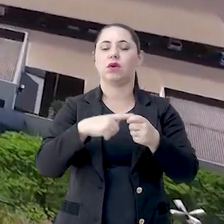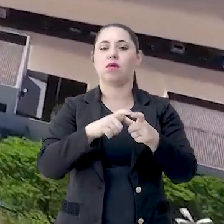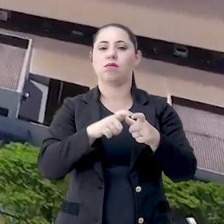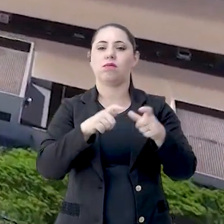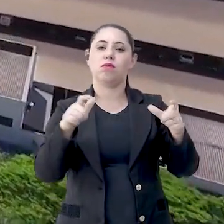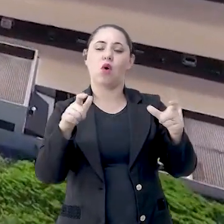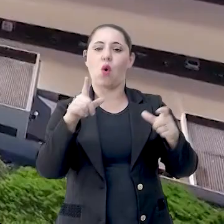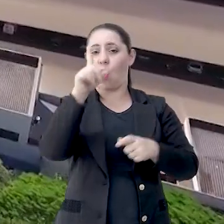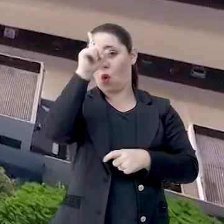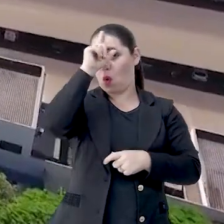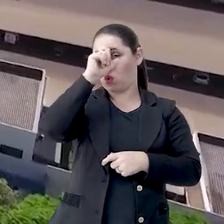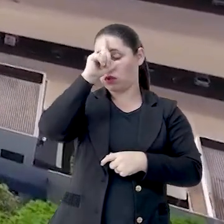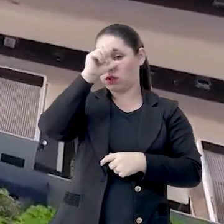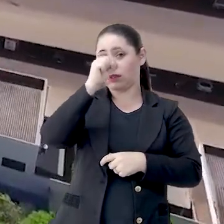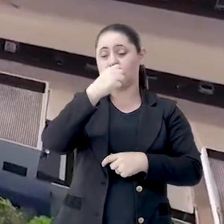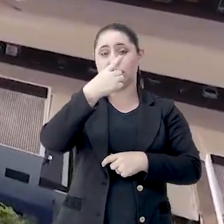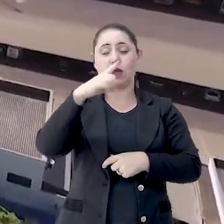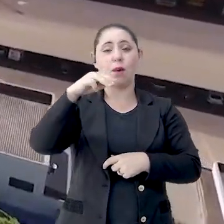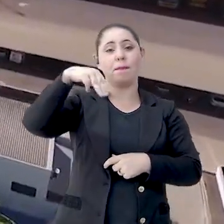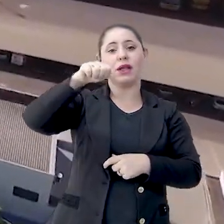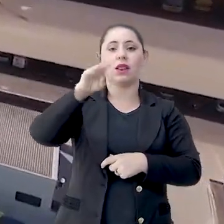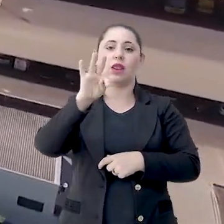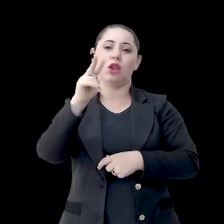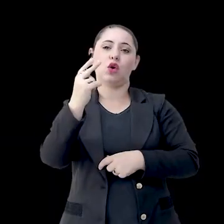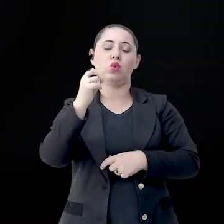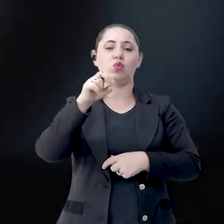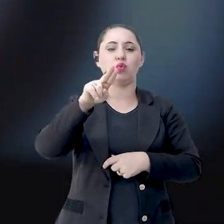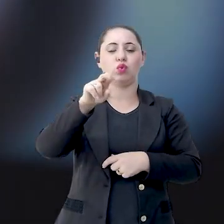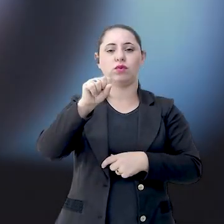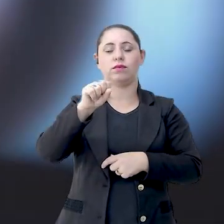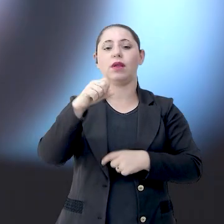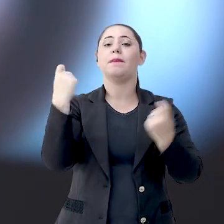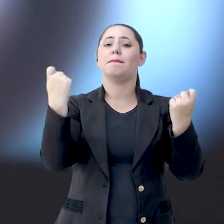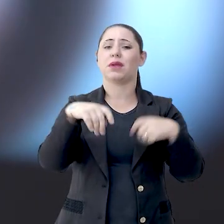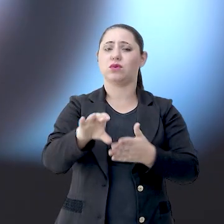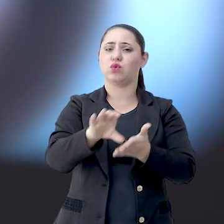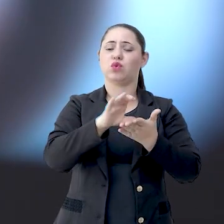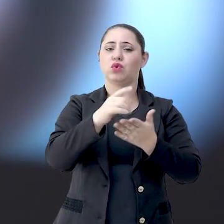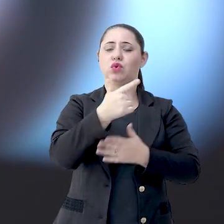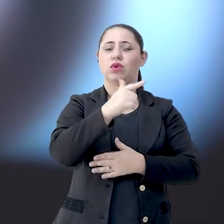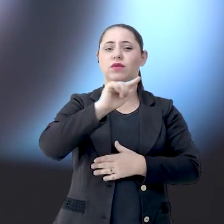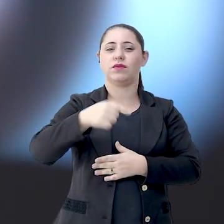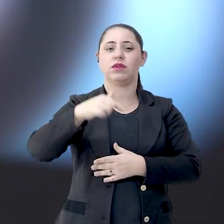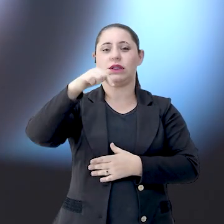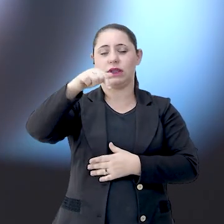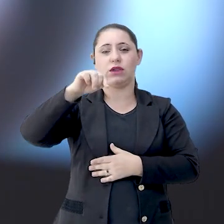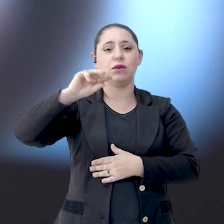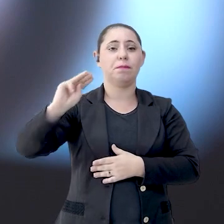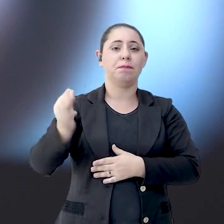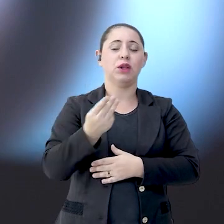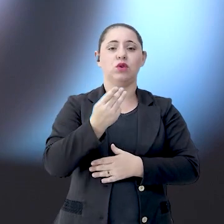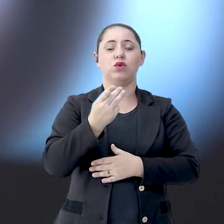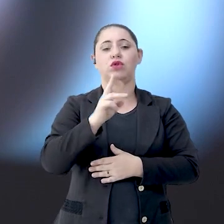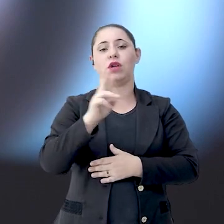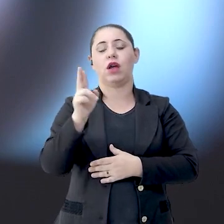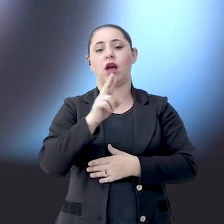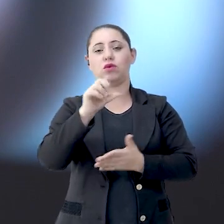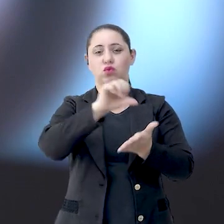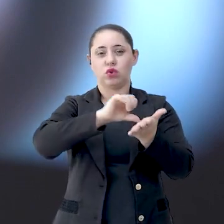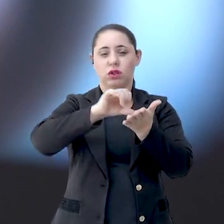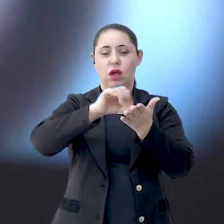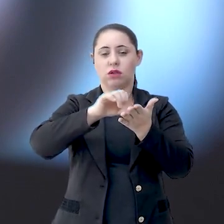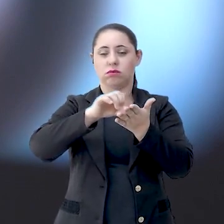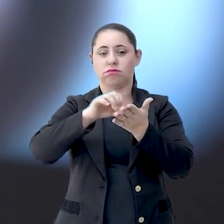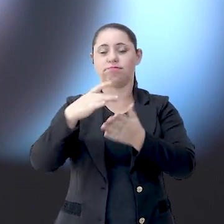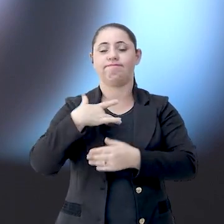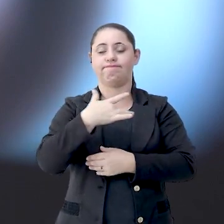2,7 milhões na unidade de saúde. Corumbá, Ladário, Miranda, Aquidauana e Anastácio